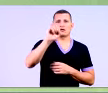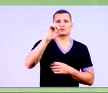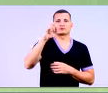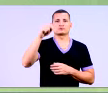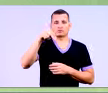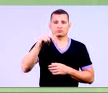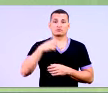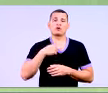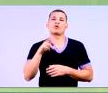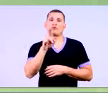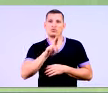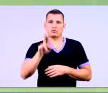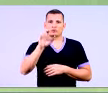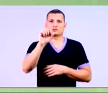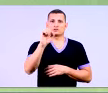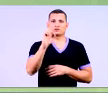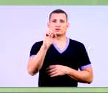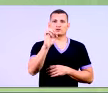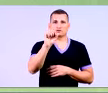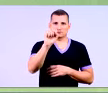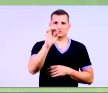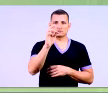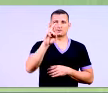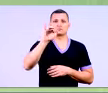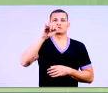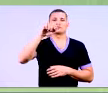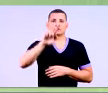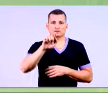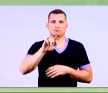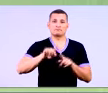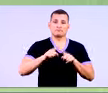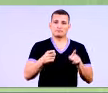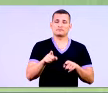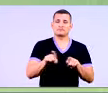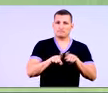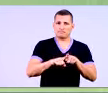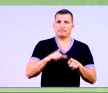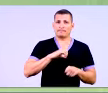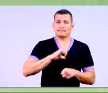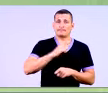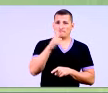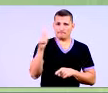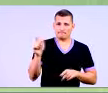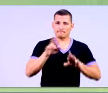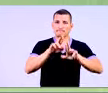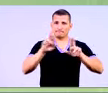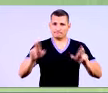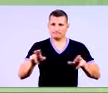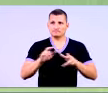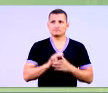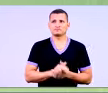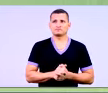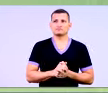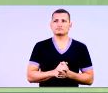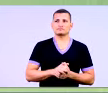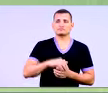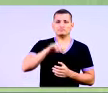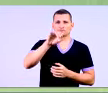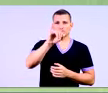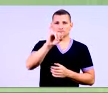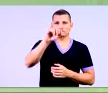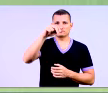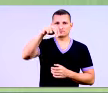uso stream mas eu também tenho outros tipos que o time inteiro